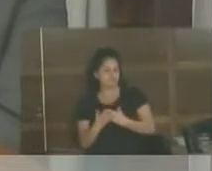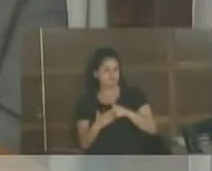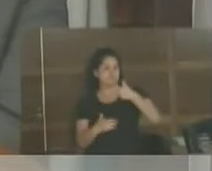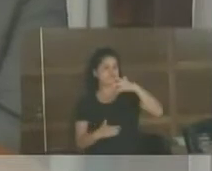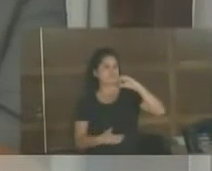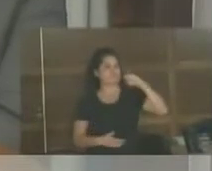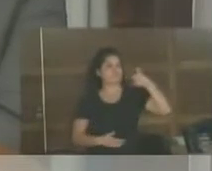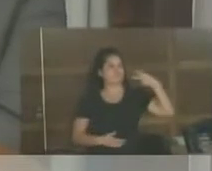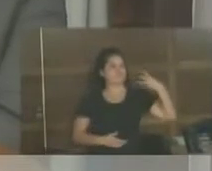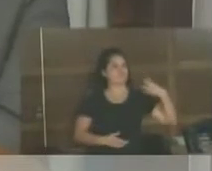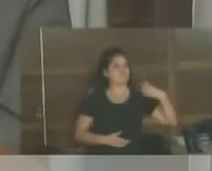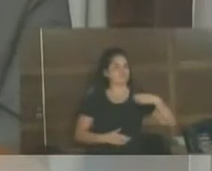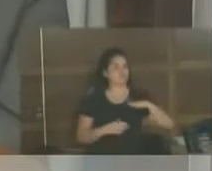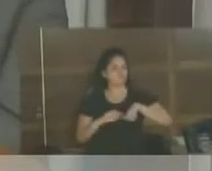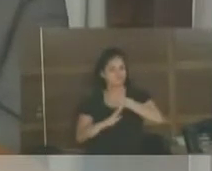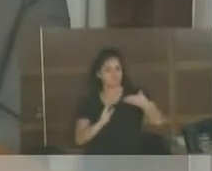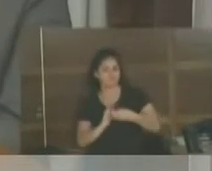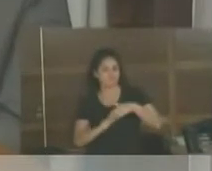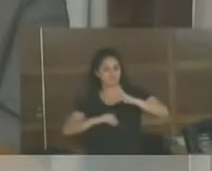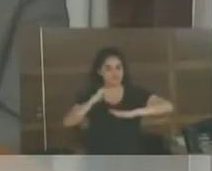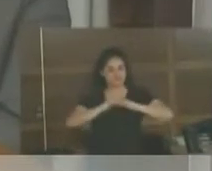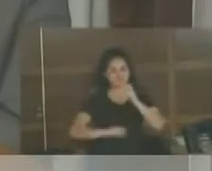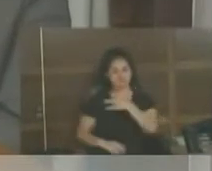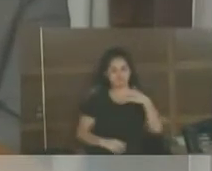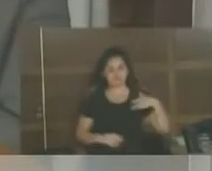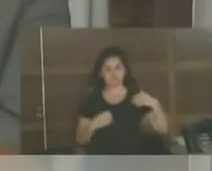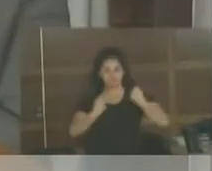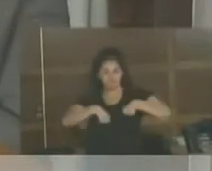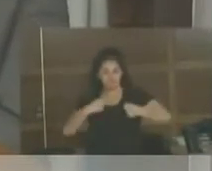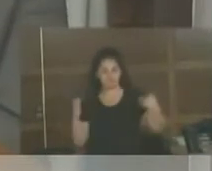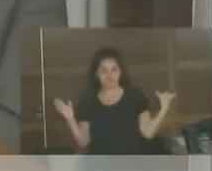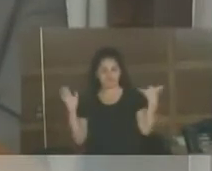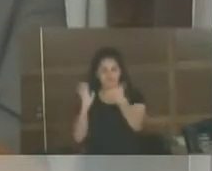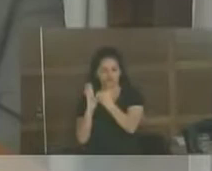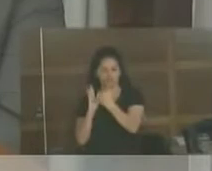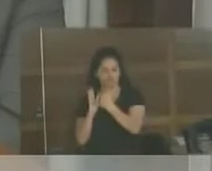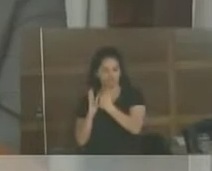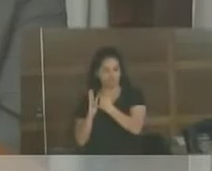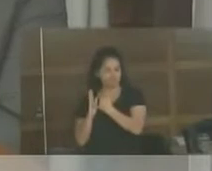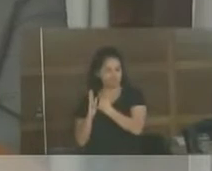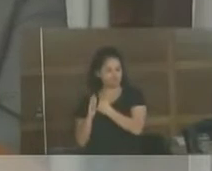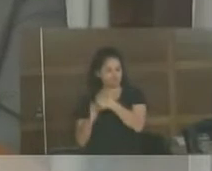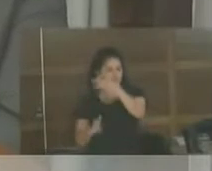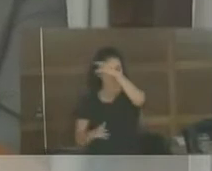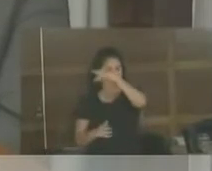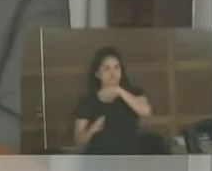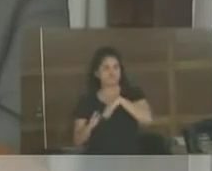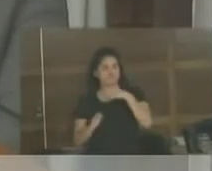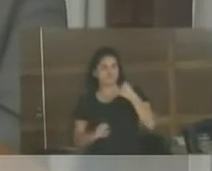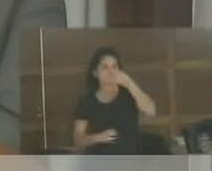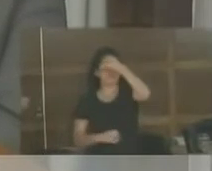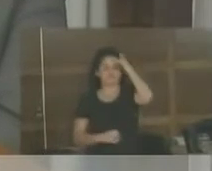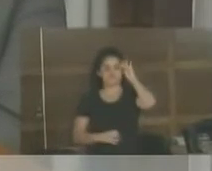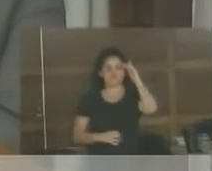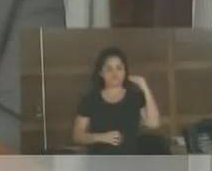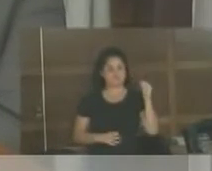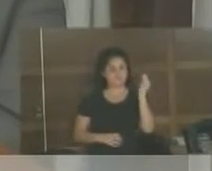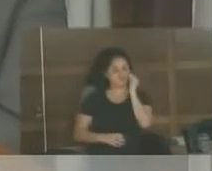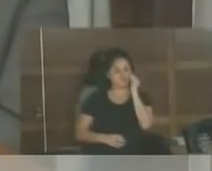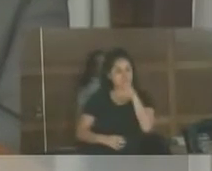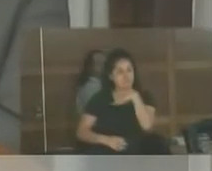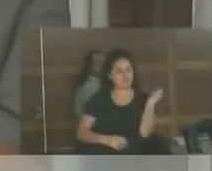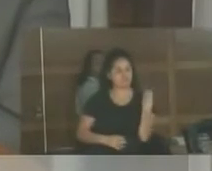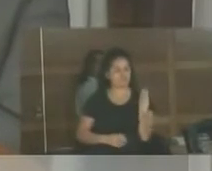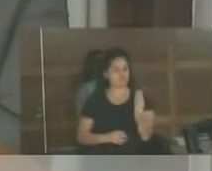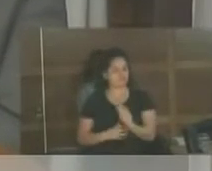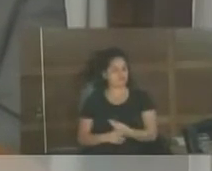os profissionais da saúde a informarem ao Ministério da Saúde pessoas que tentaram suicídio. Aí fica aqui a minha pergunta, será